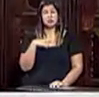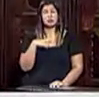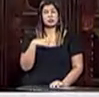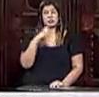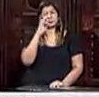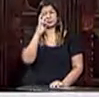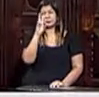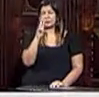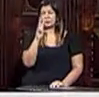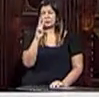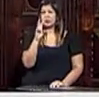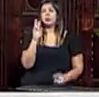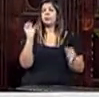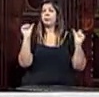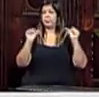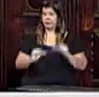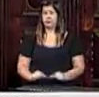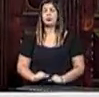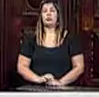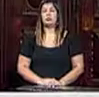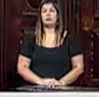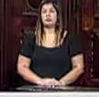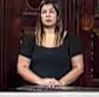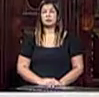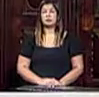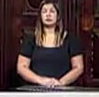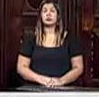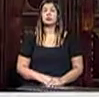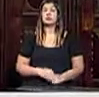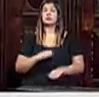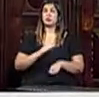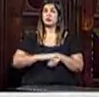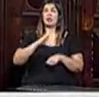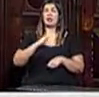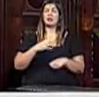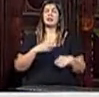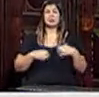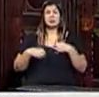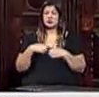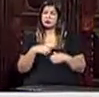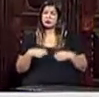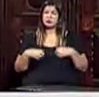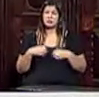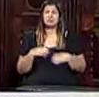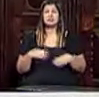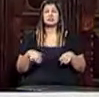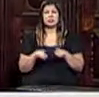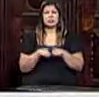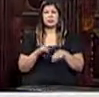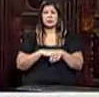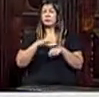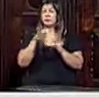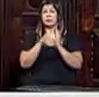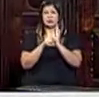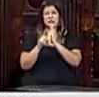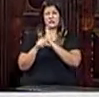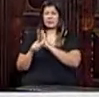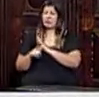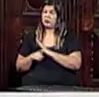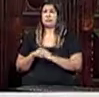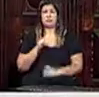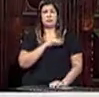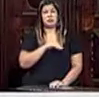prevíamos situação pior, de mais desconforto ainda, de mais atraso de salário